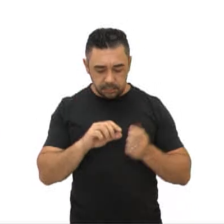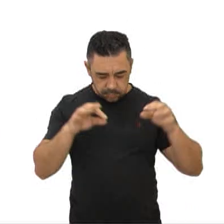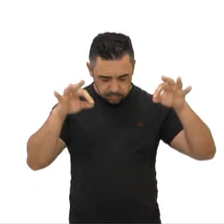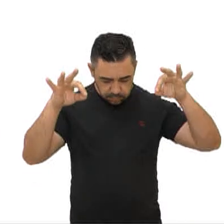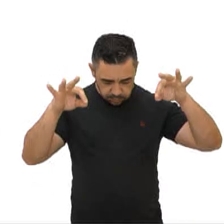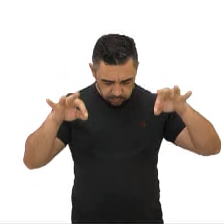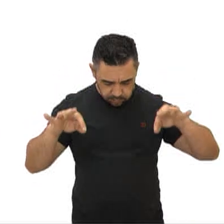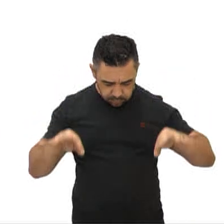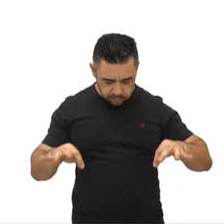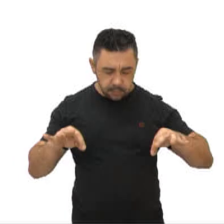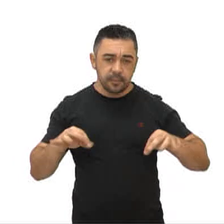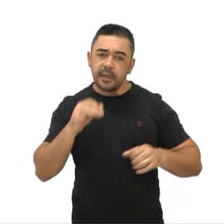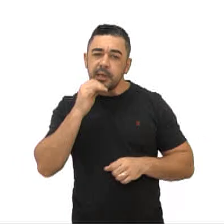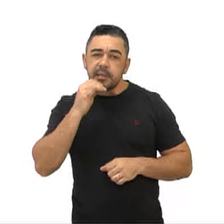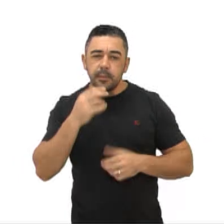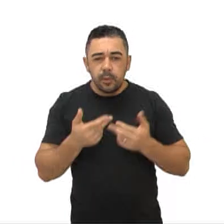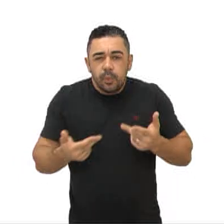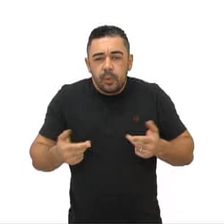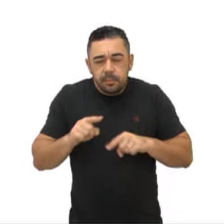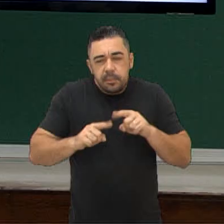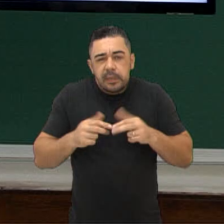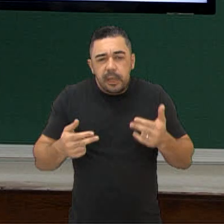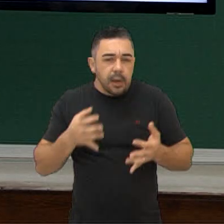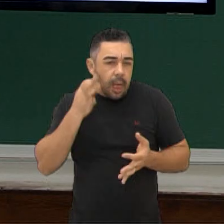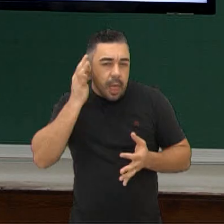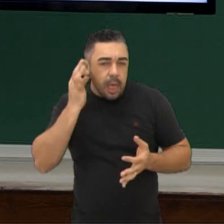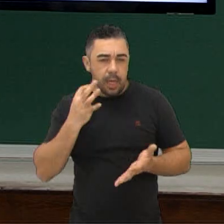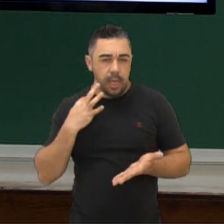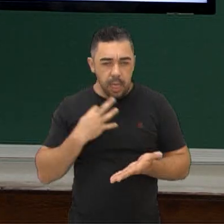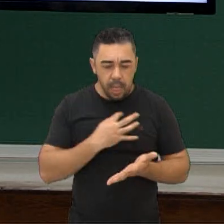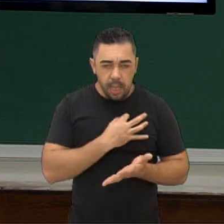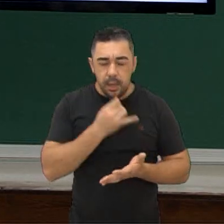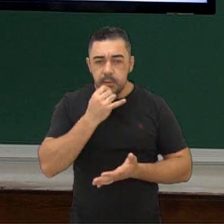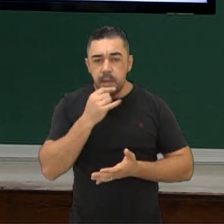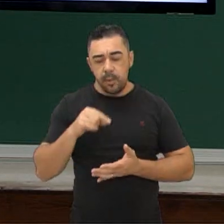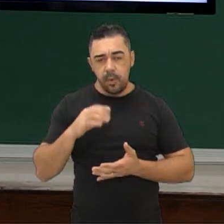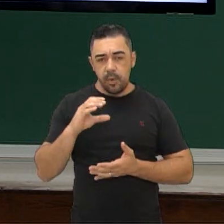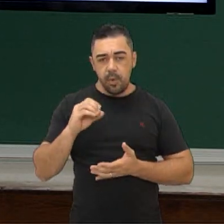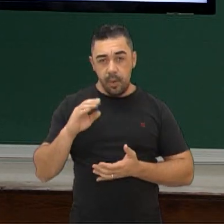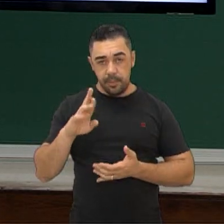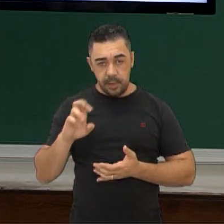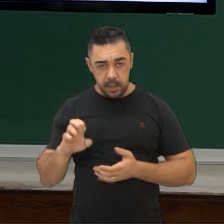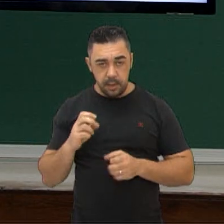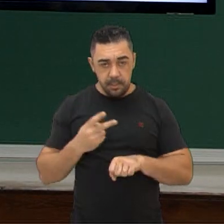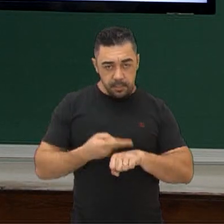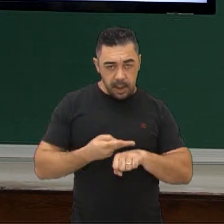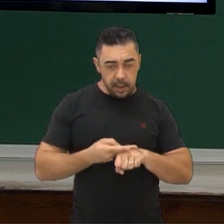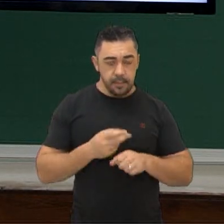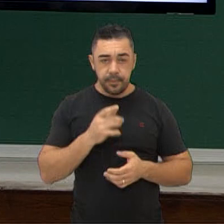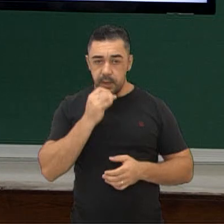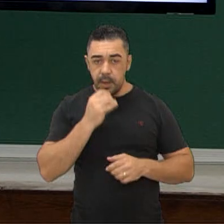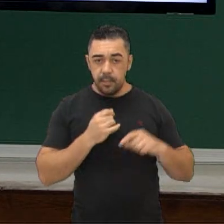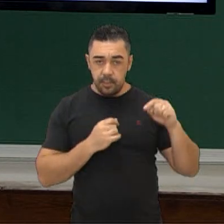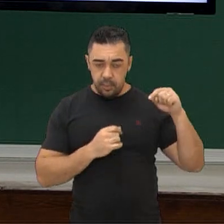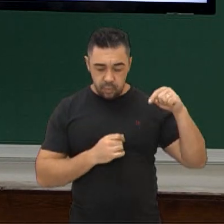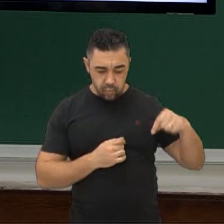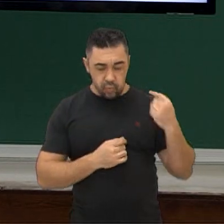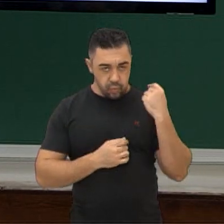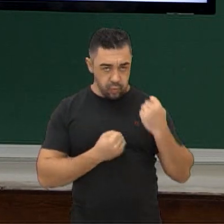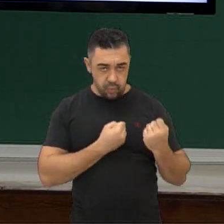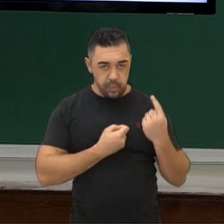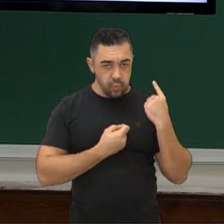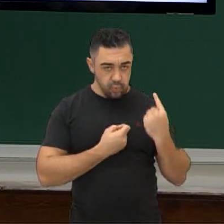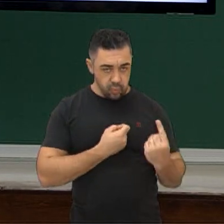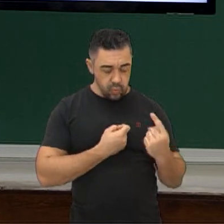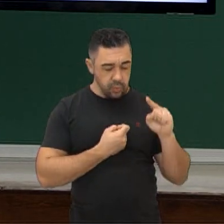exemplo, em semijóias. Então, ele está banhando uma peça de cobre com prata. Então, vai ter uma chapa de prata no número 1,